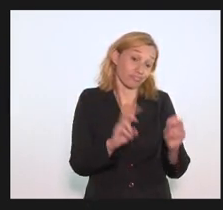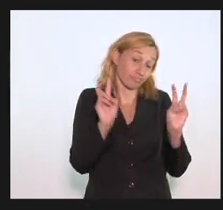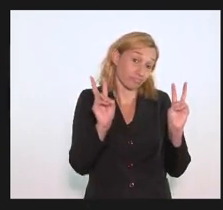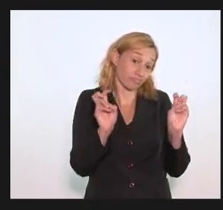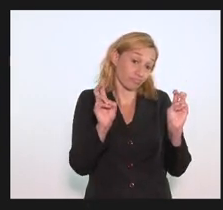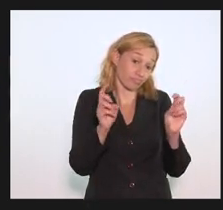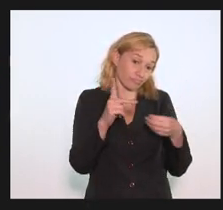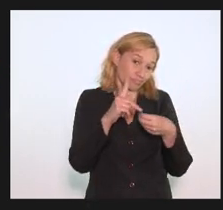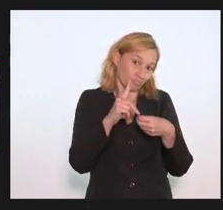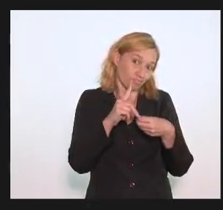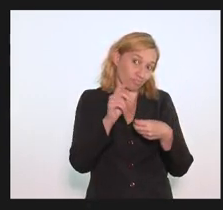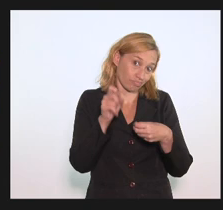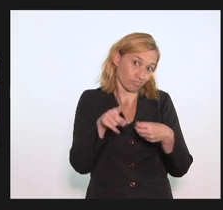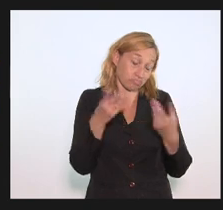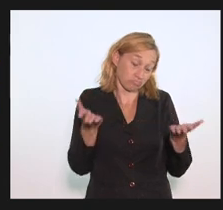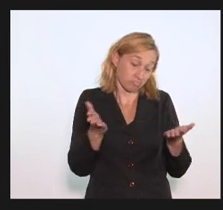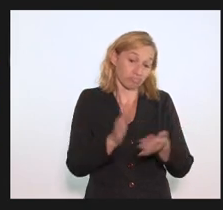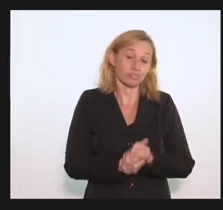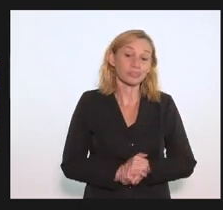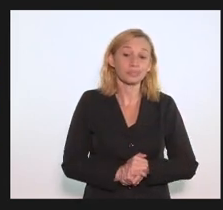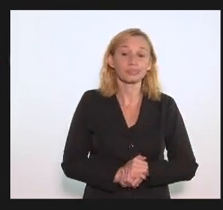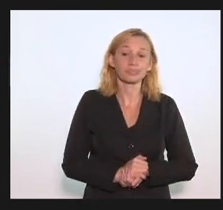do petróleo.